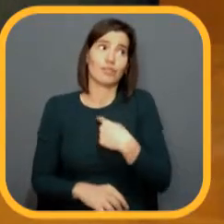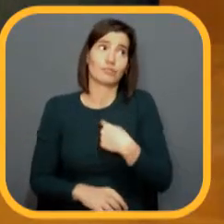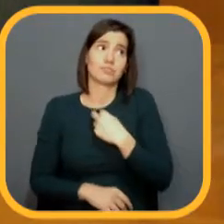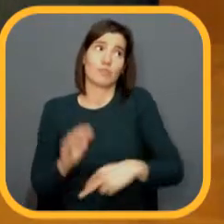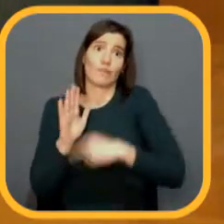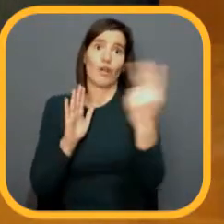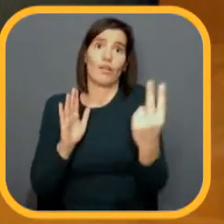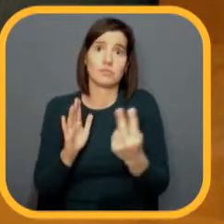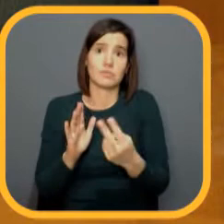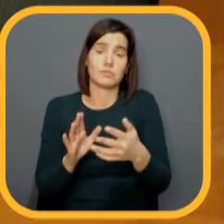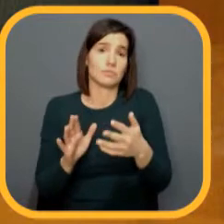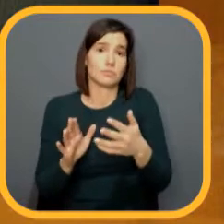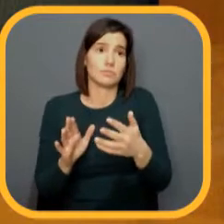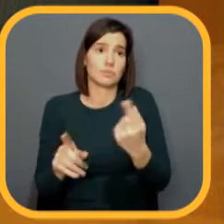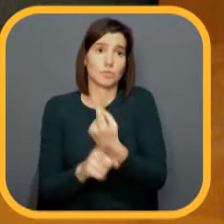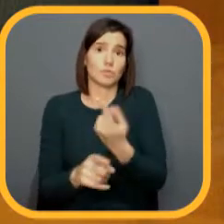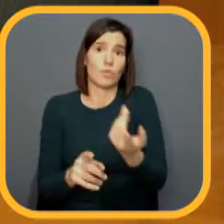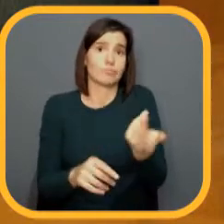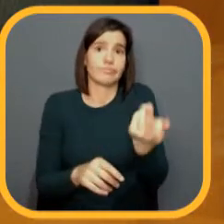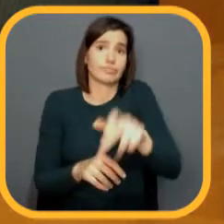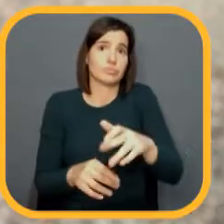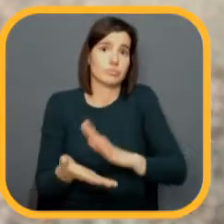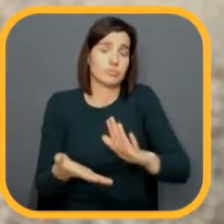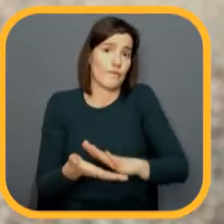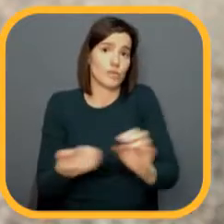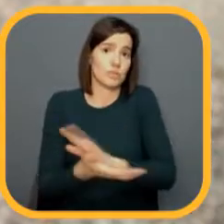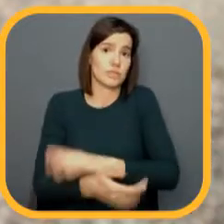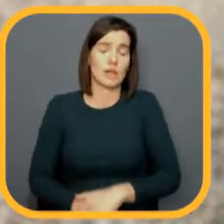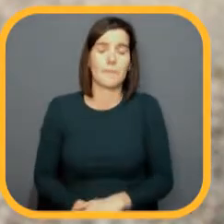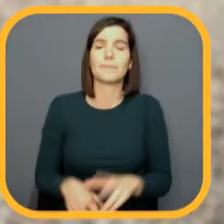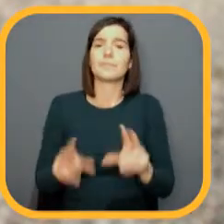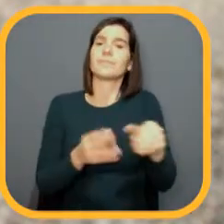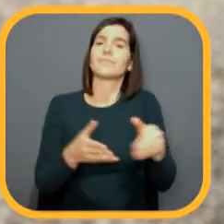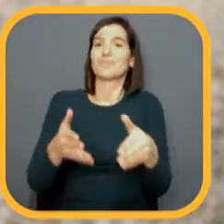voz perante qualquer facto que seja a notícia. Apesar da nova